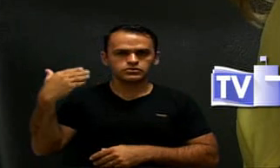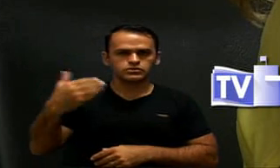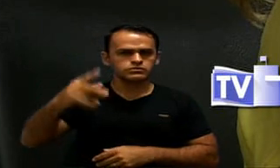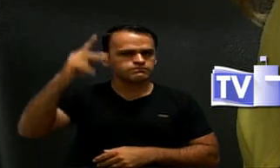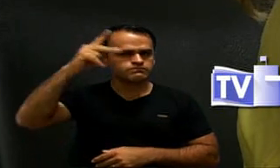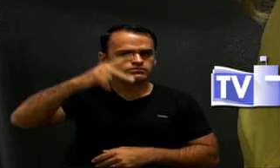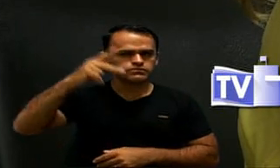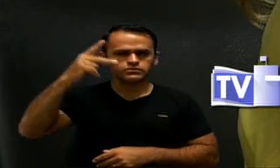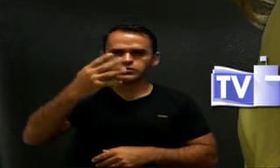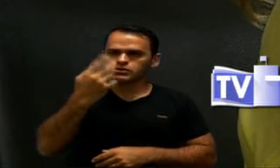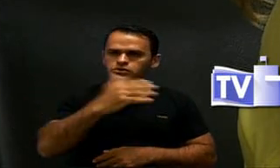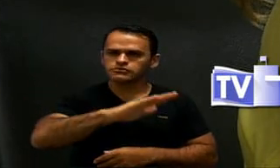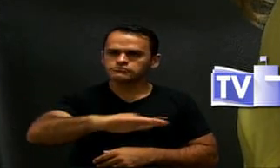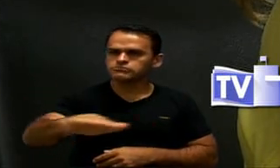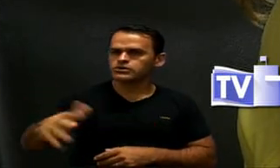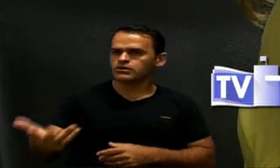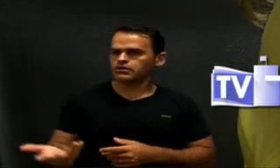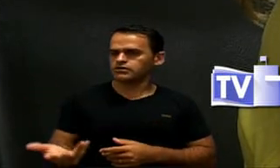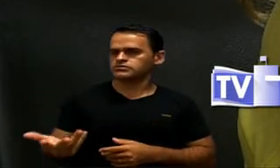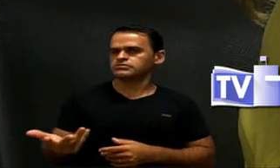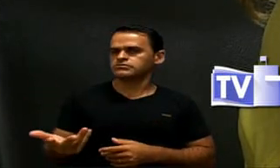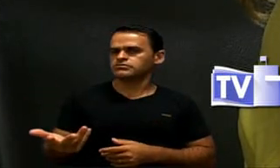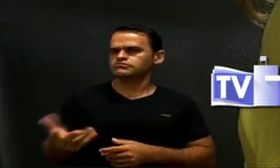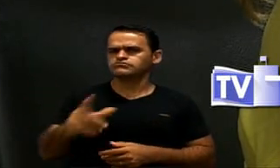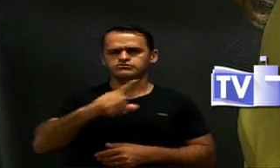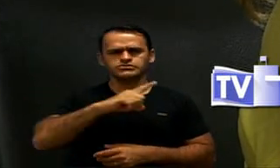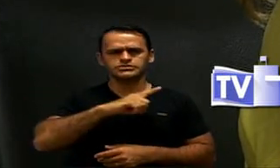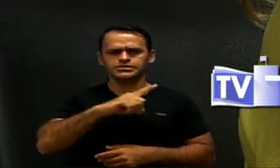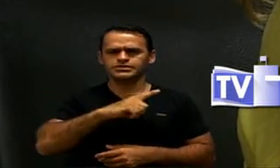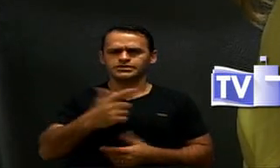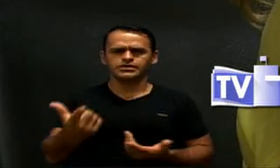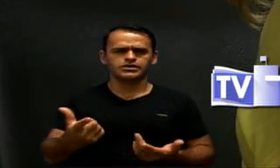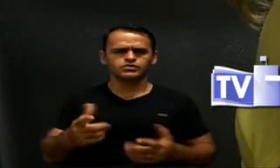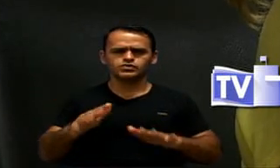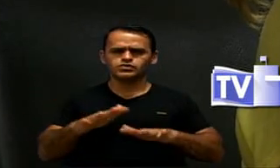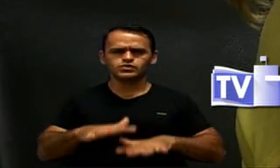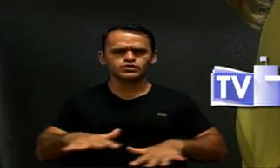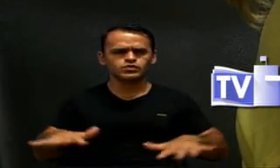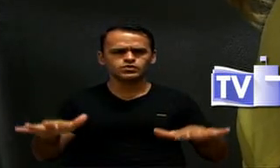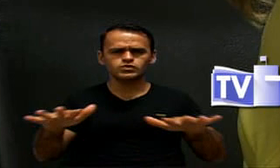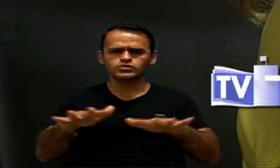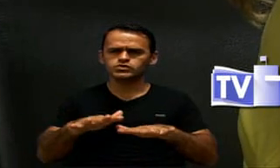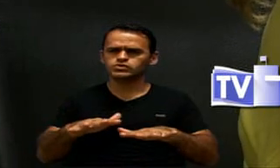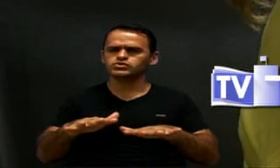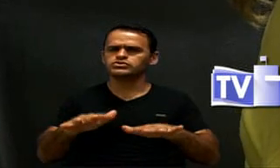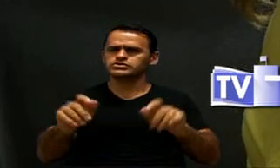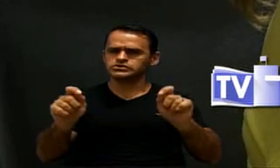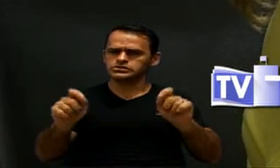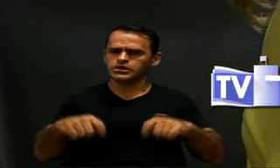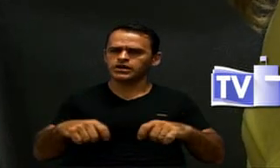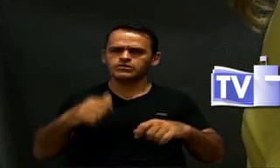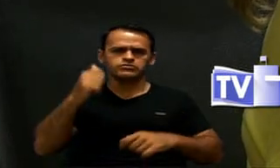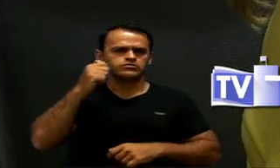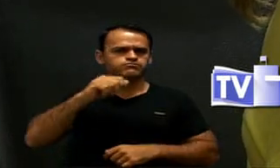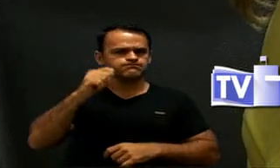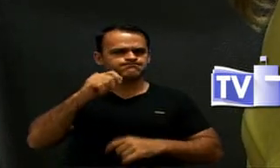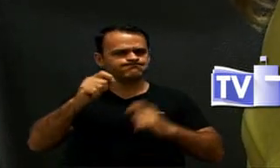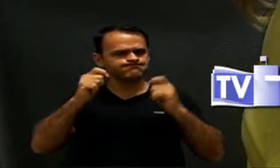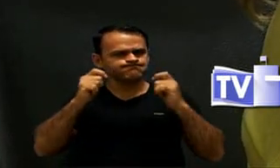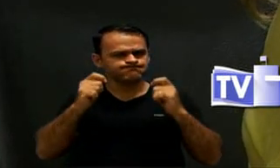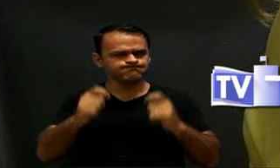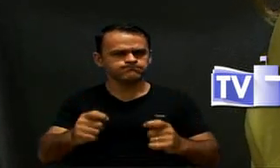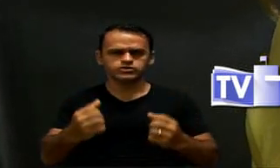psicologia infantil, e todas as atividades que fortalecem a mulher para que